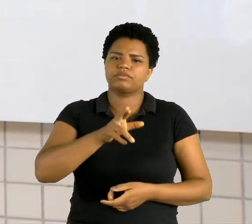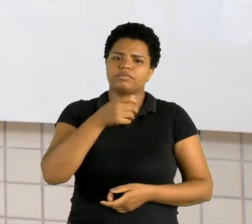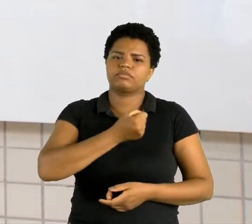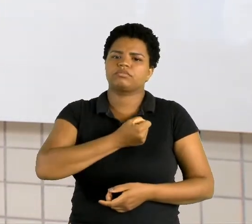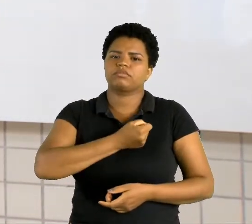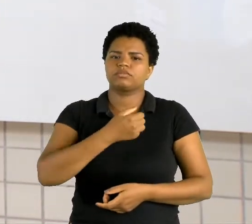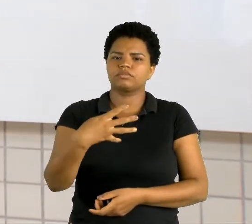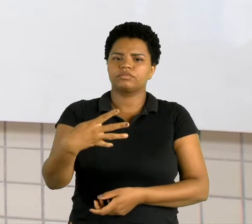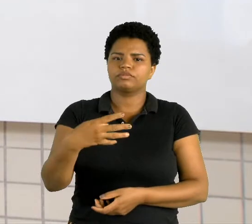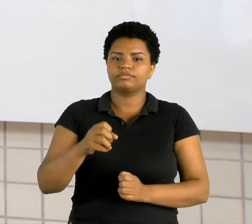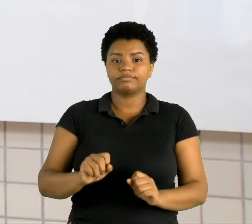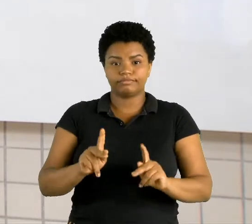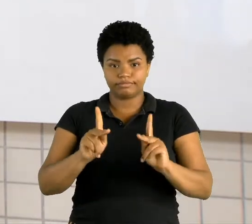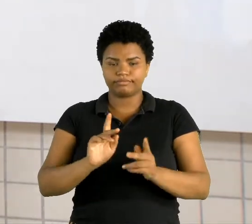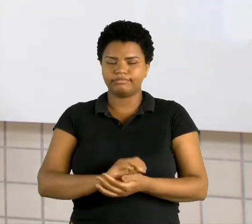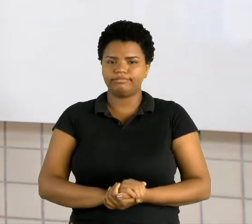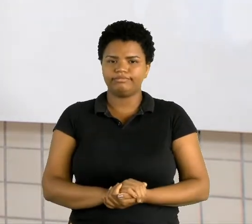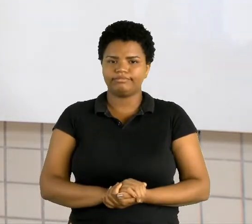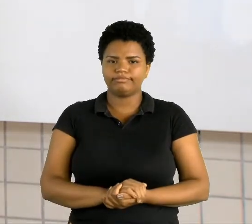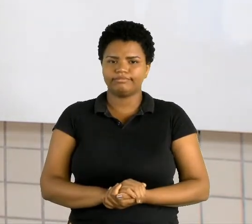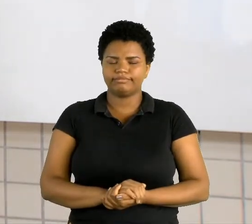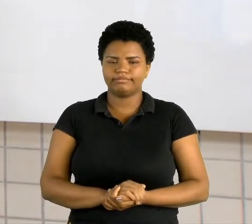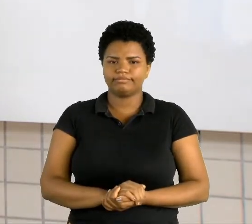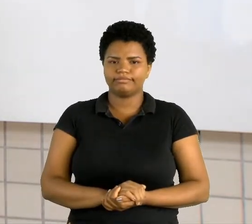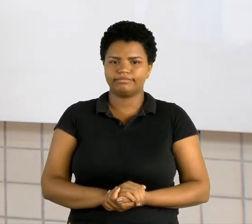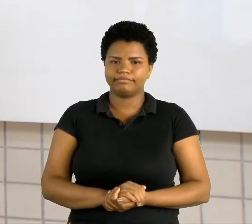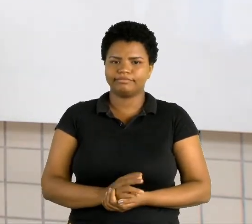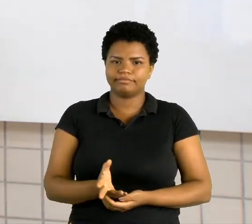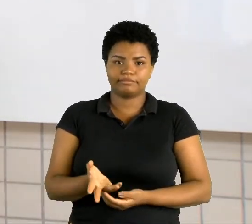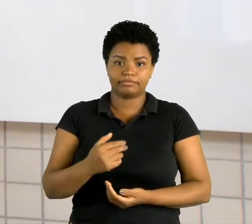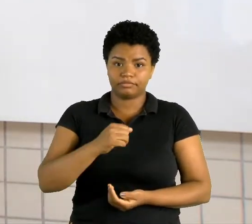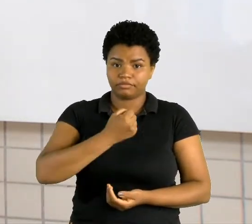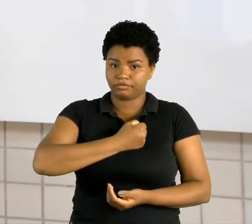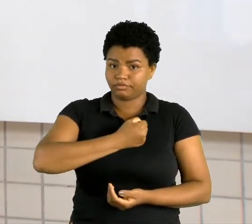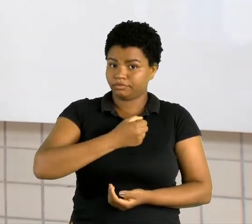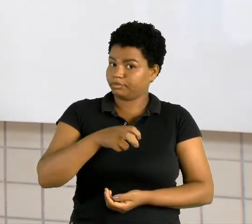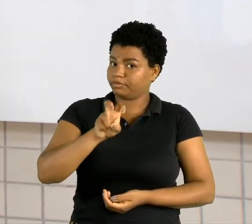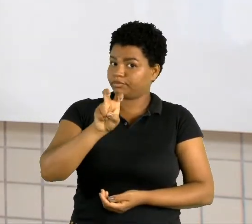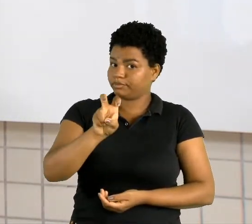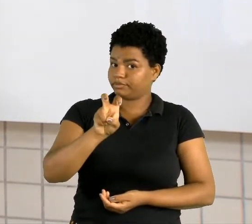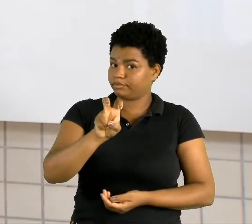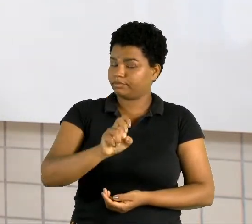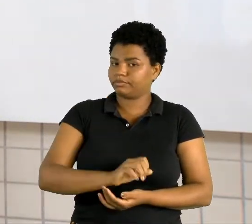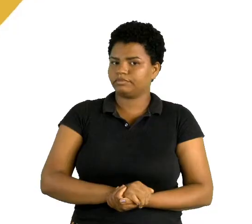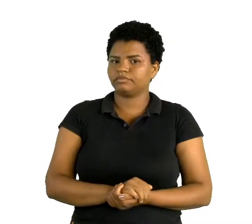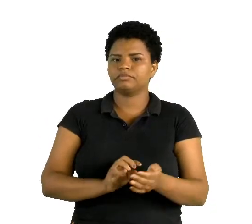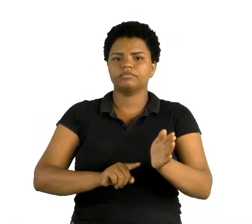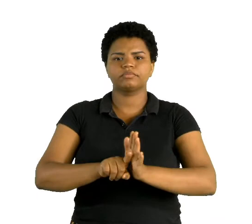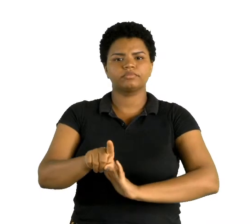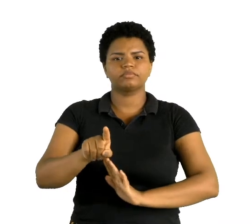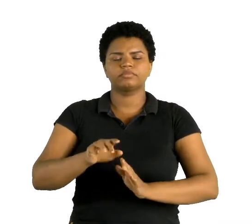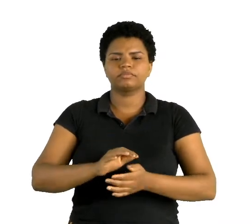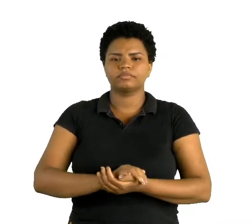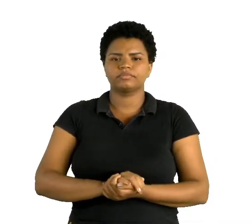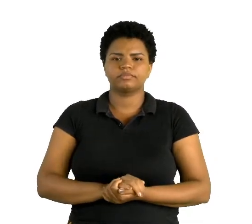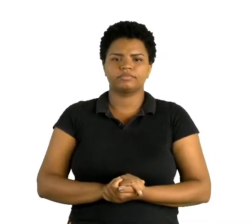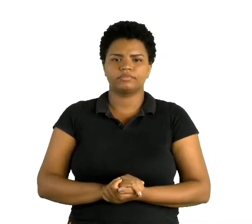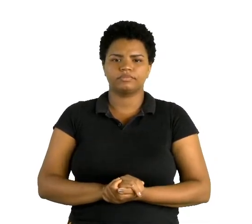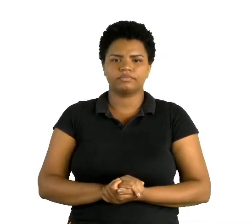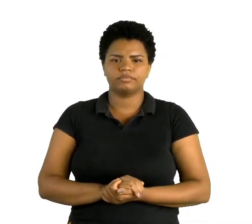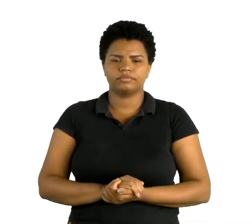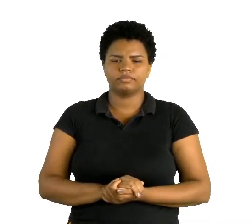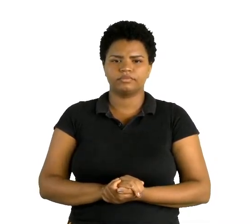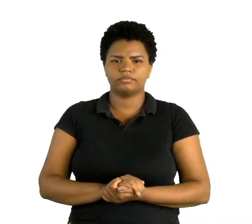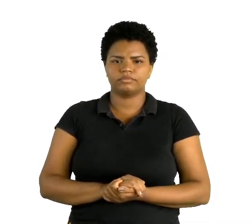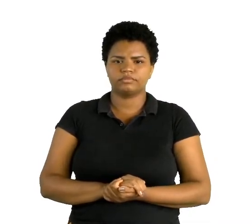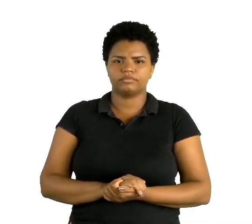4, ok? Vamos lá para número 5, onde ela pergunta o seguinte: de acordo